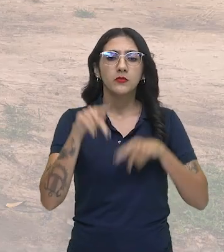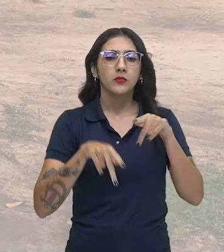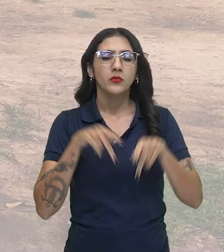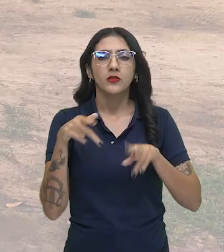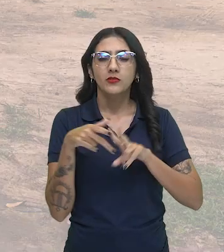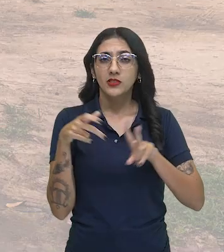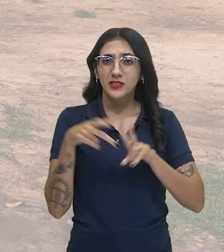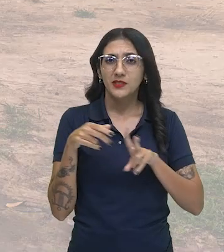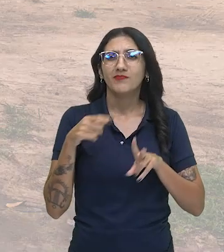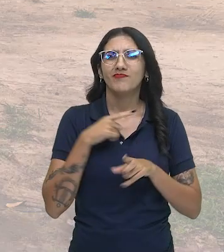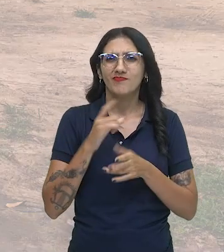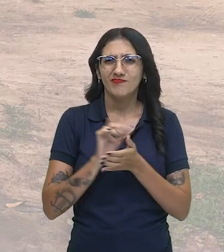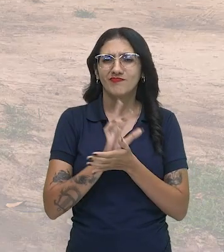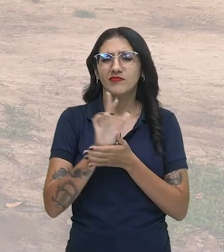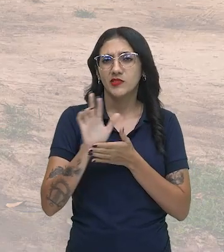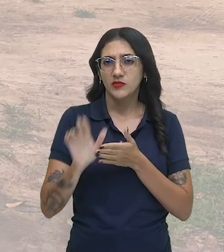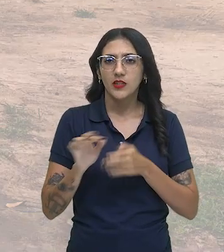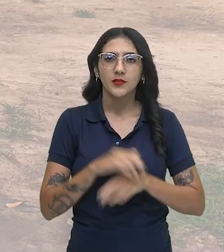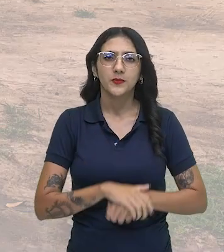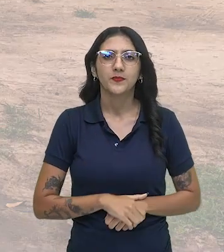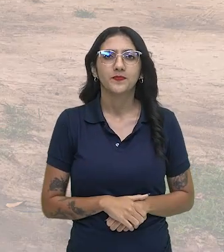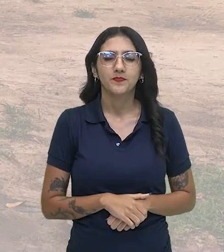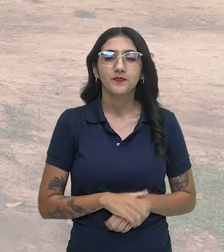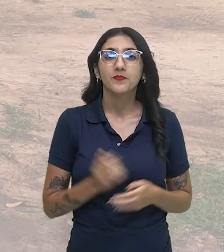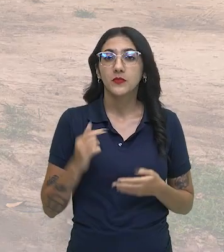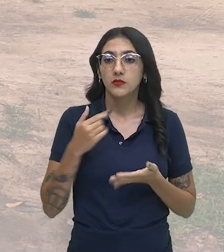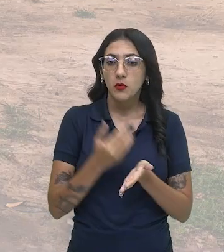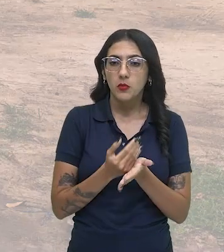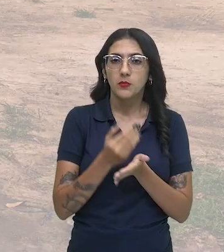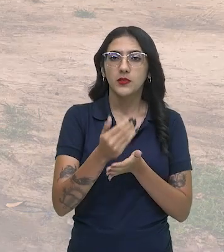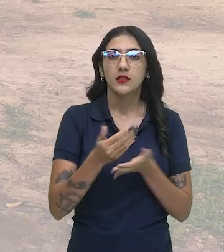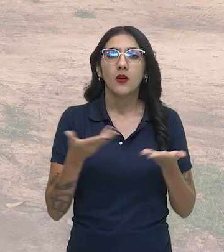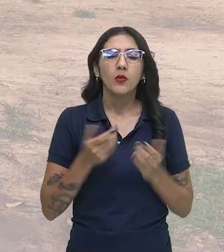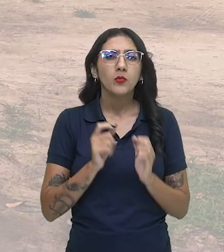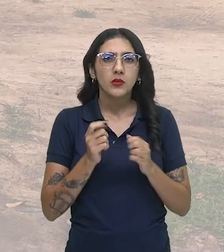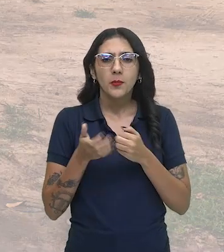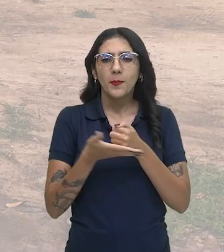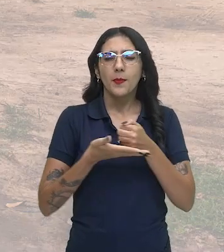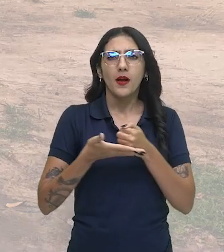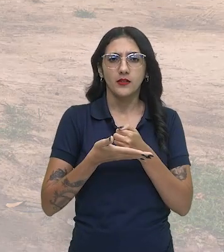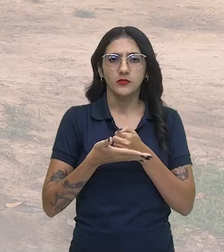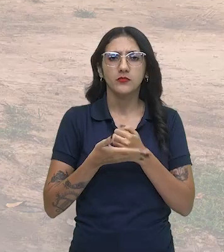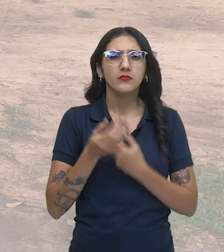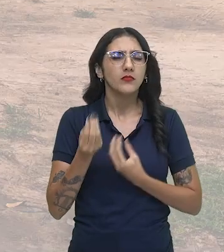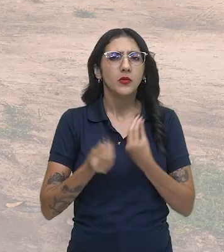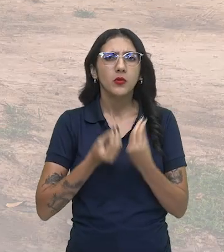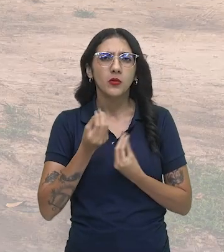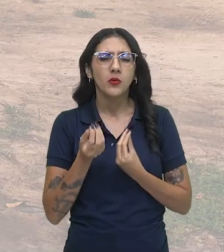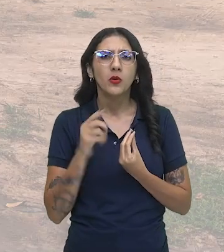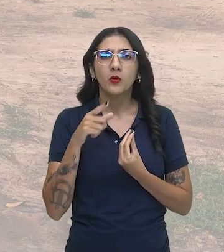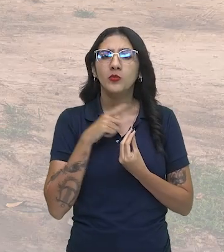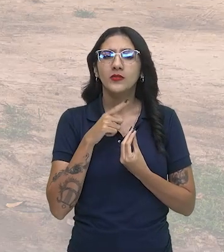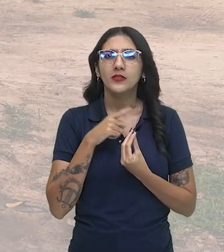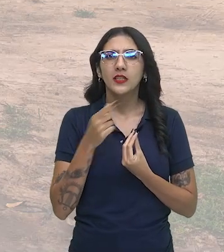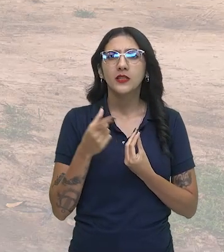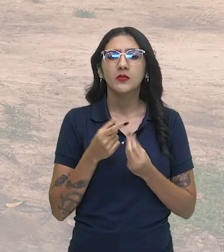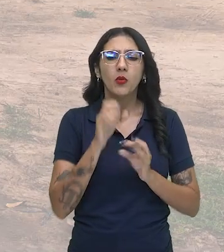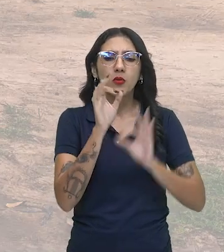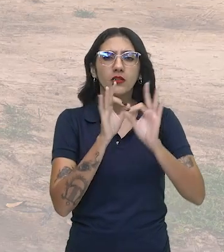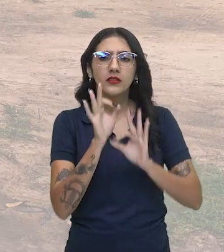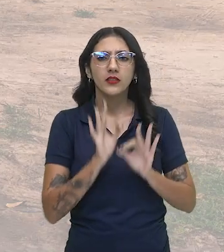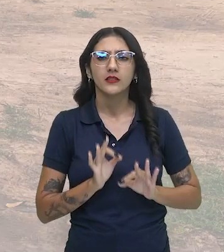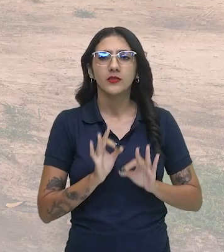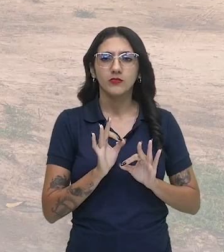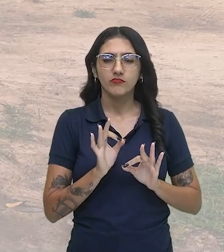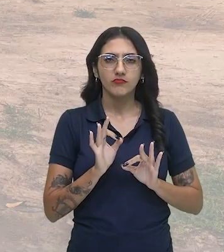muitos desafios. E a gente vai começar, pessoal, pelo básico, que é como está a classificação das comunidades indígenas, dos